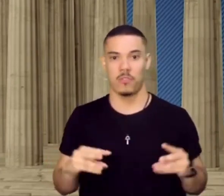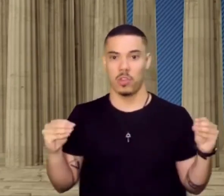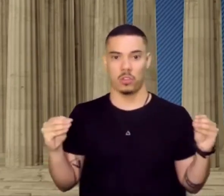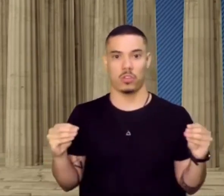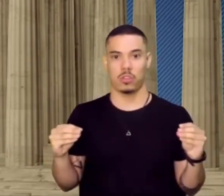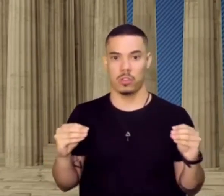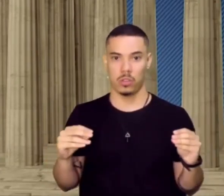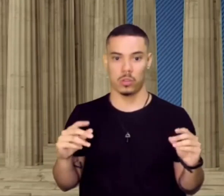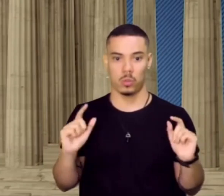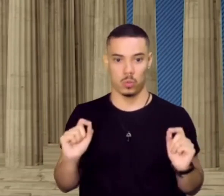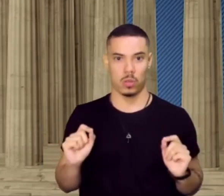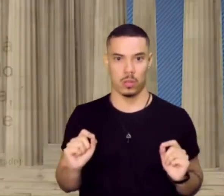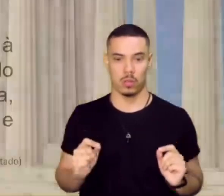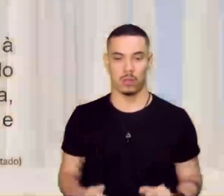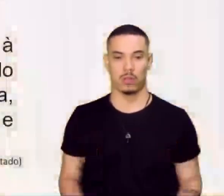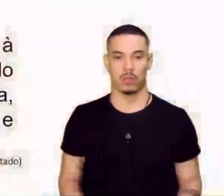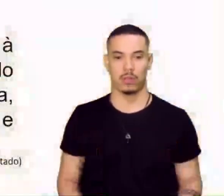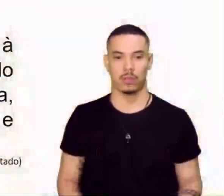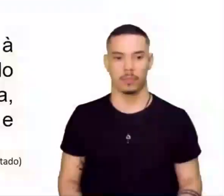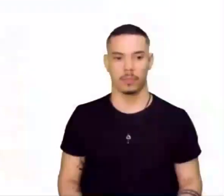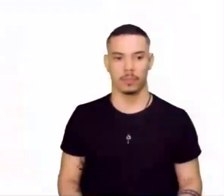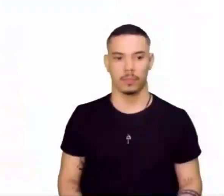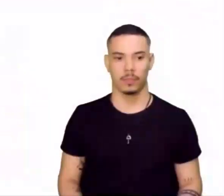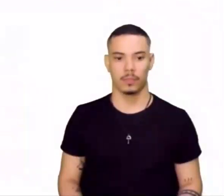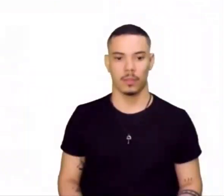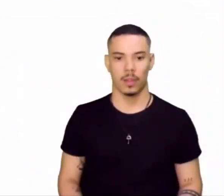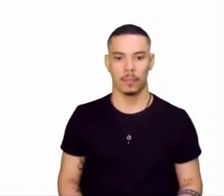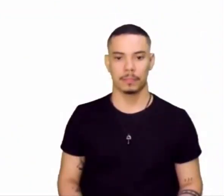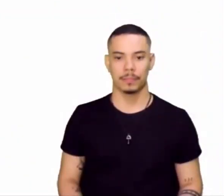é. Vamos lá, continuando.